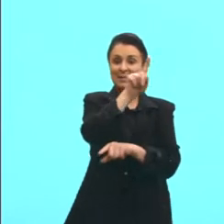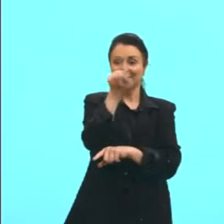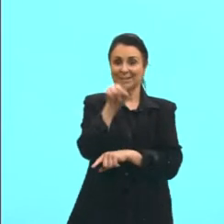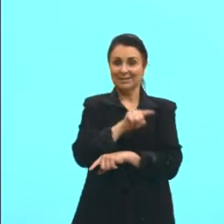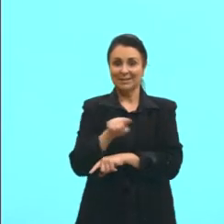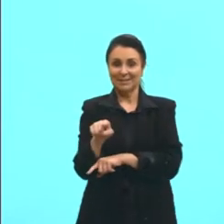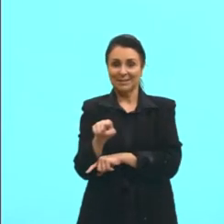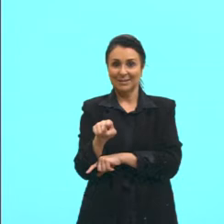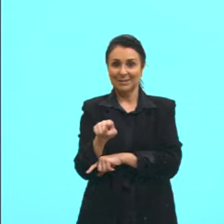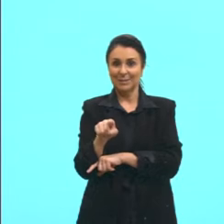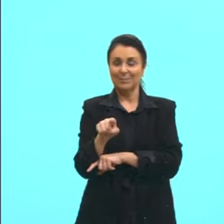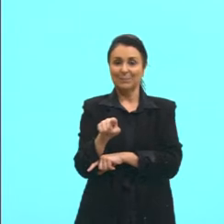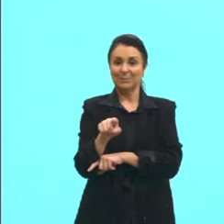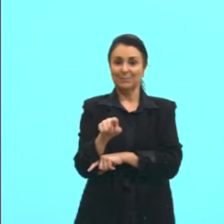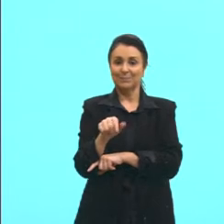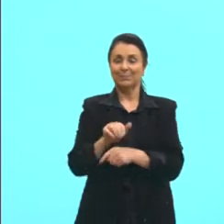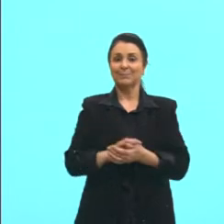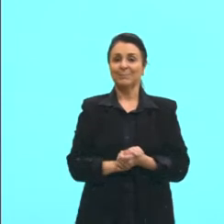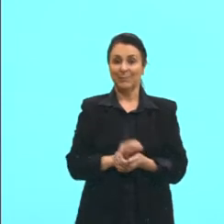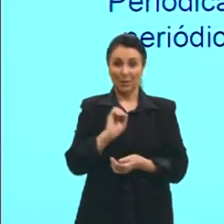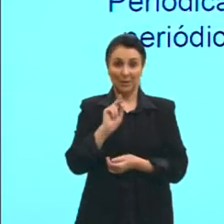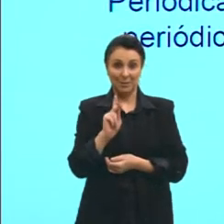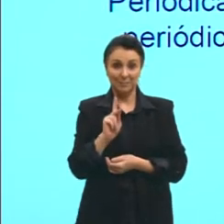prótons Oi ok